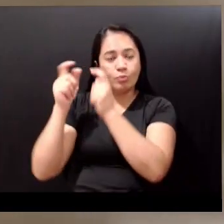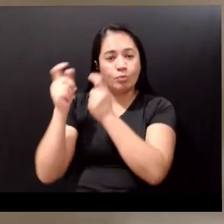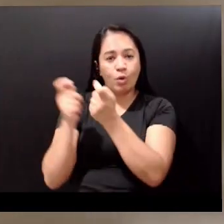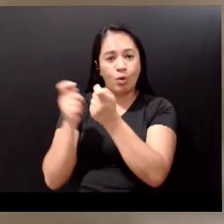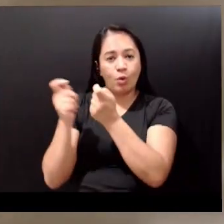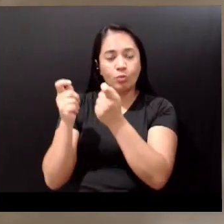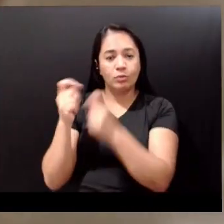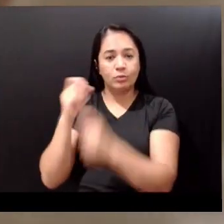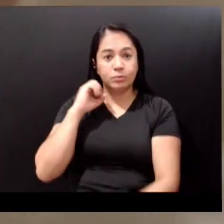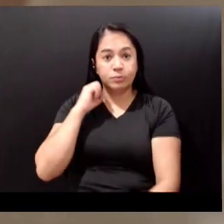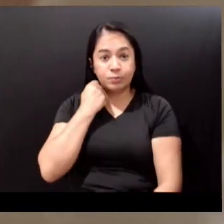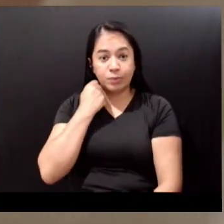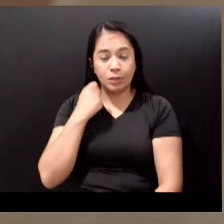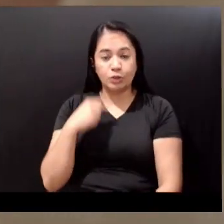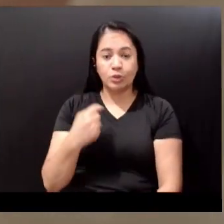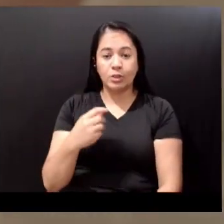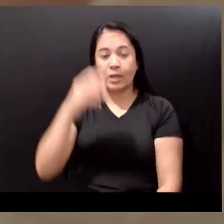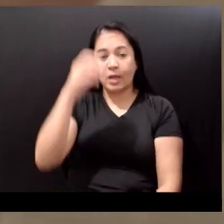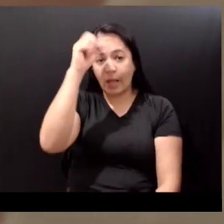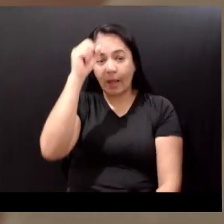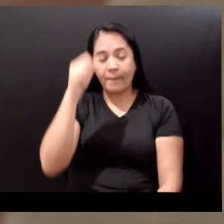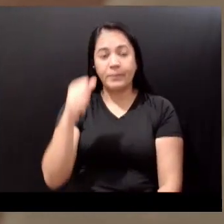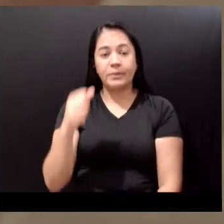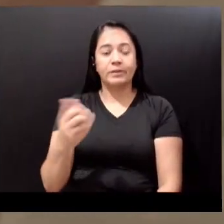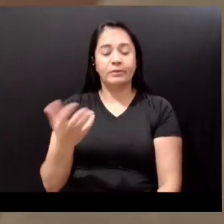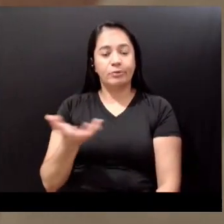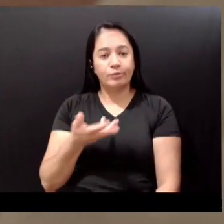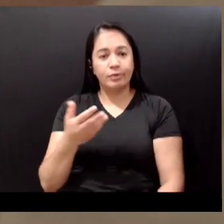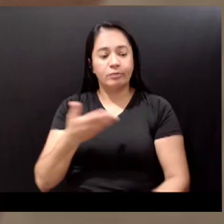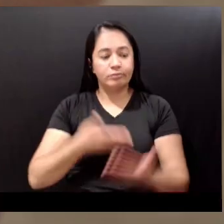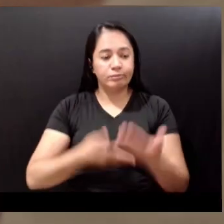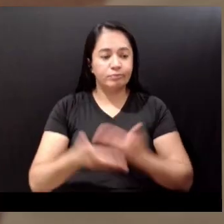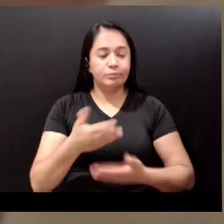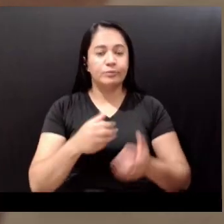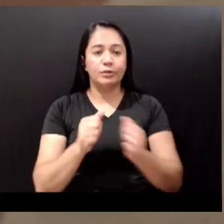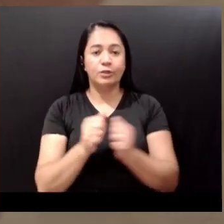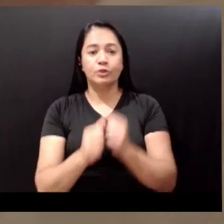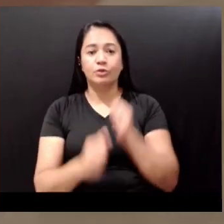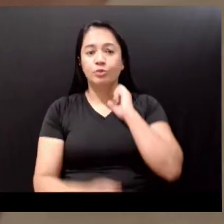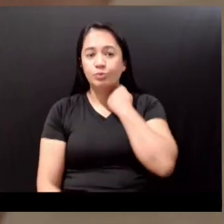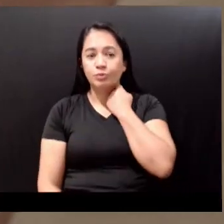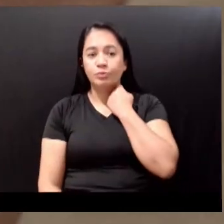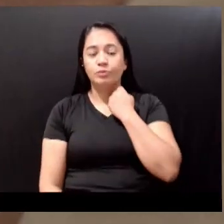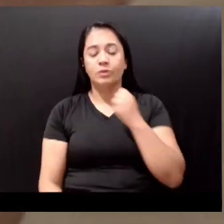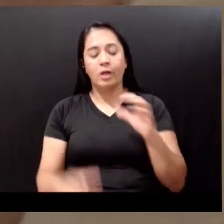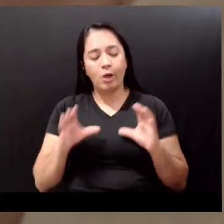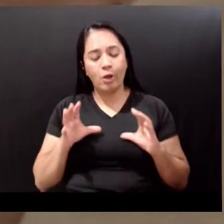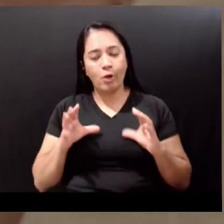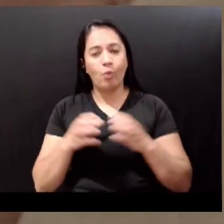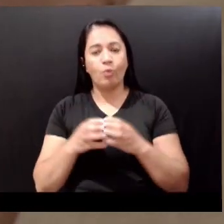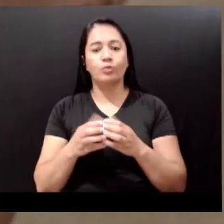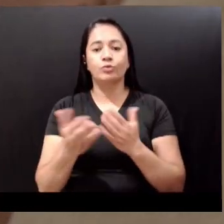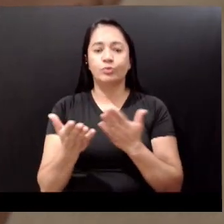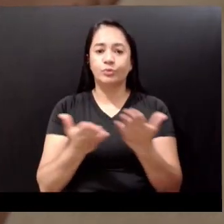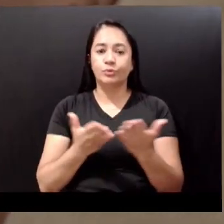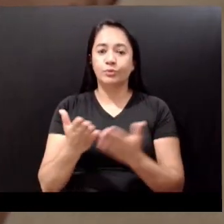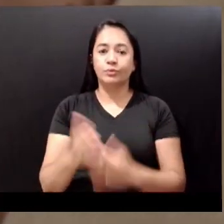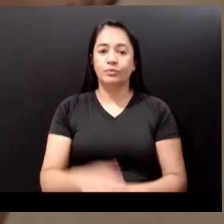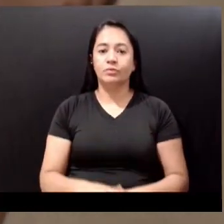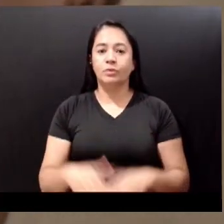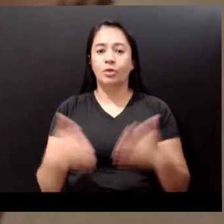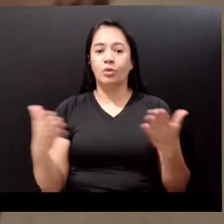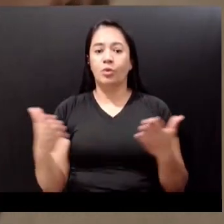para controle do estresse, para a gente aprender a reagir melhor às situações estressantes. Então, é um conjunto de